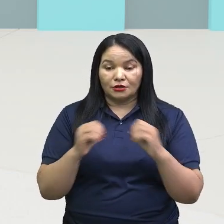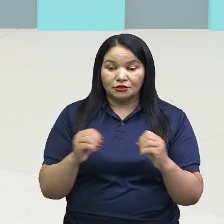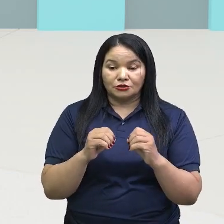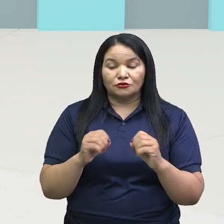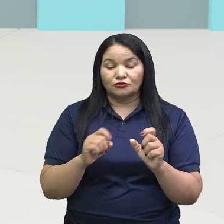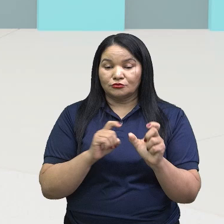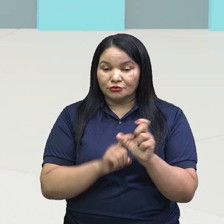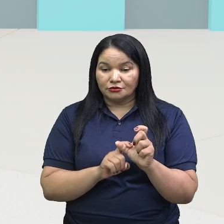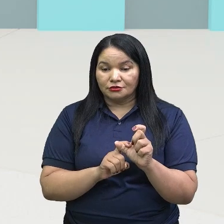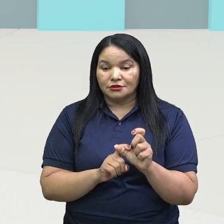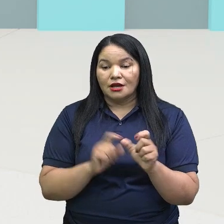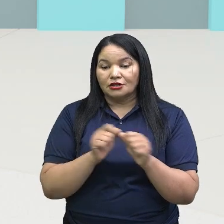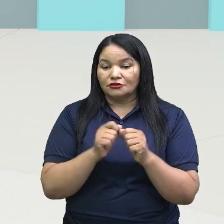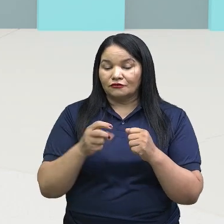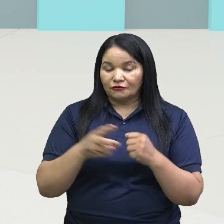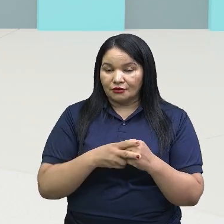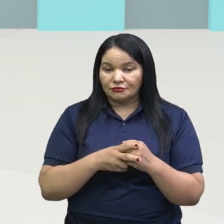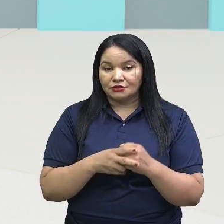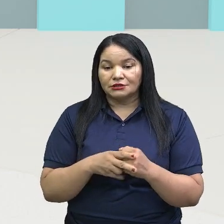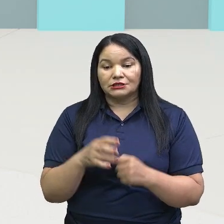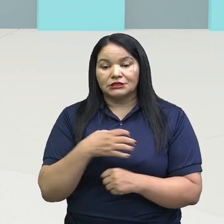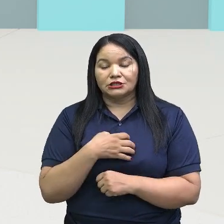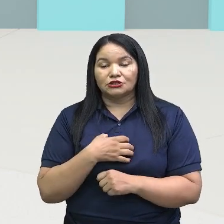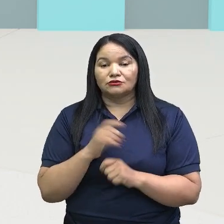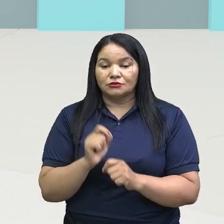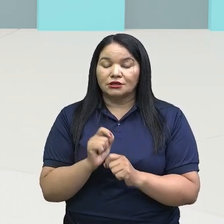subordinadas adverbiais, que têm o sentido de